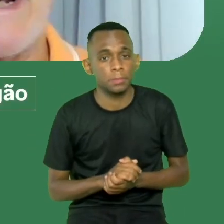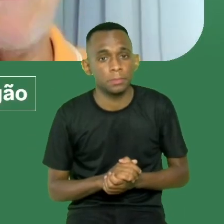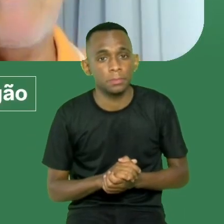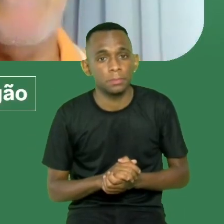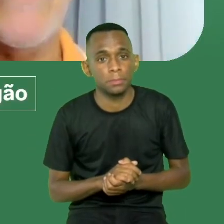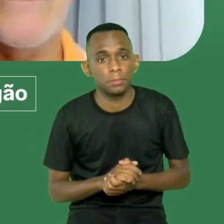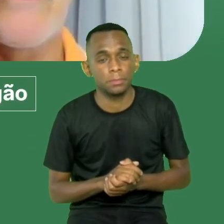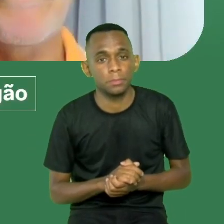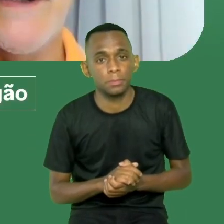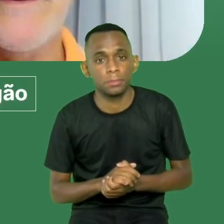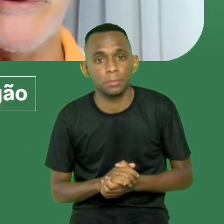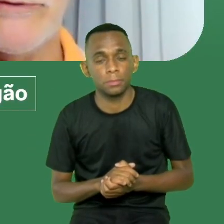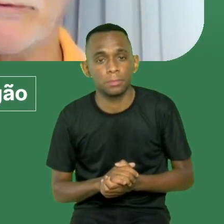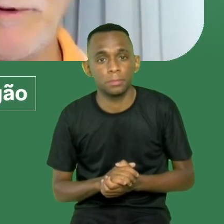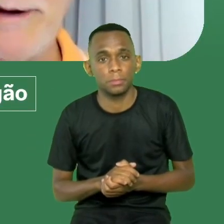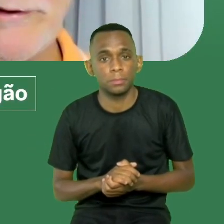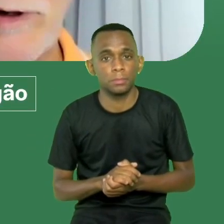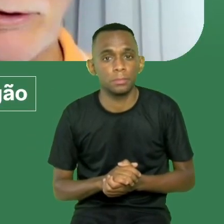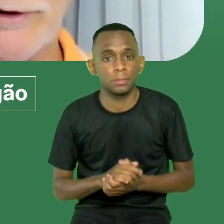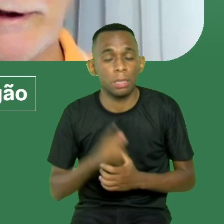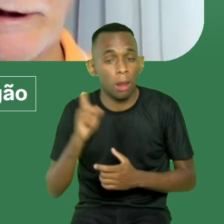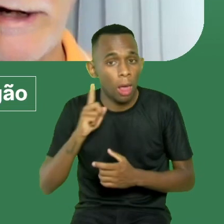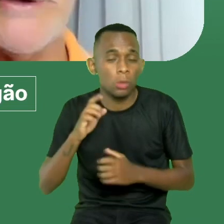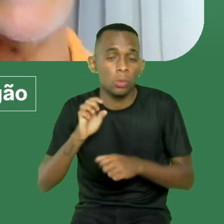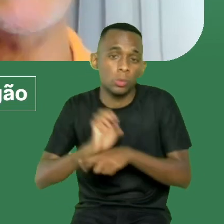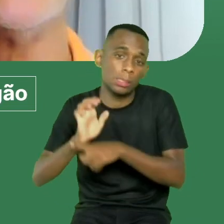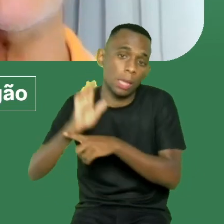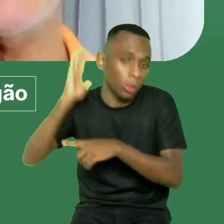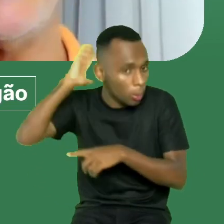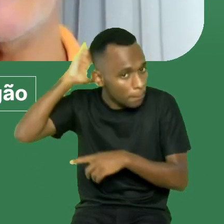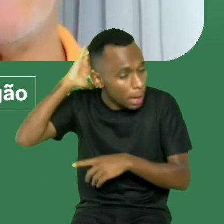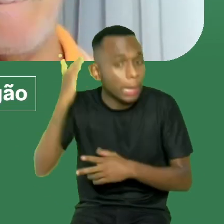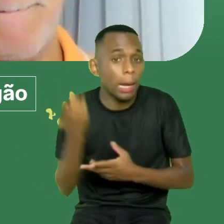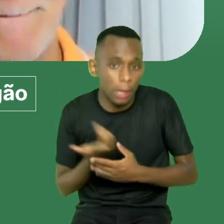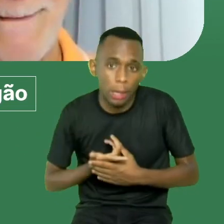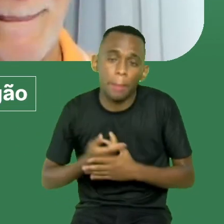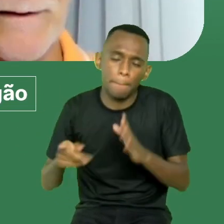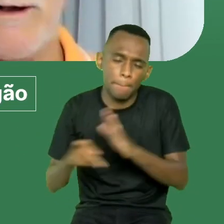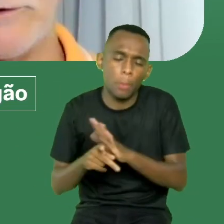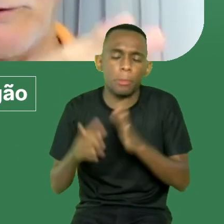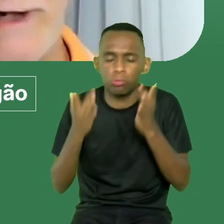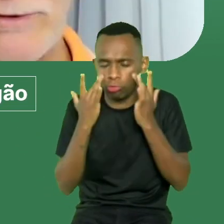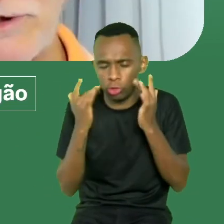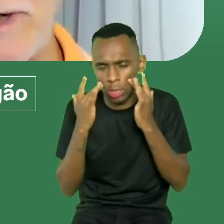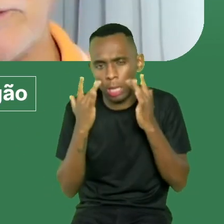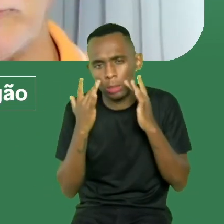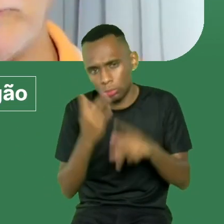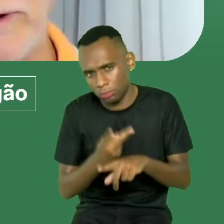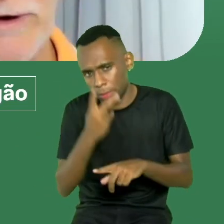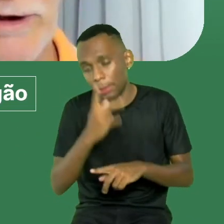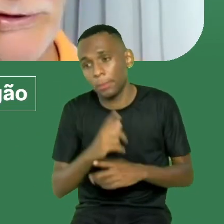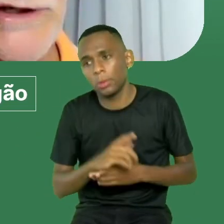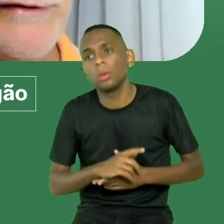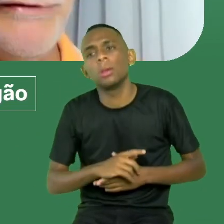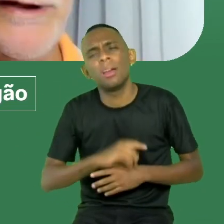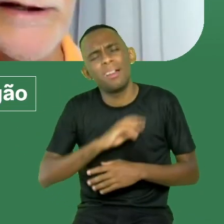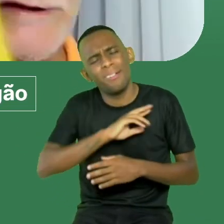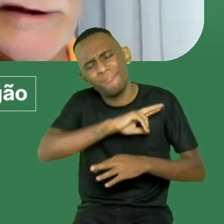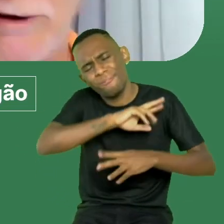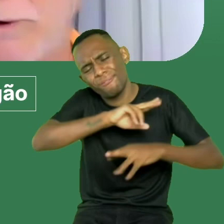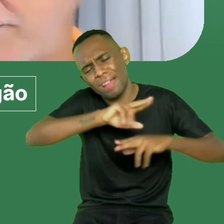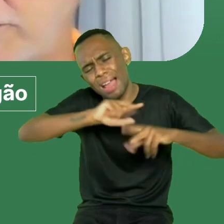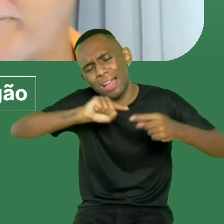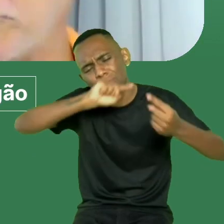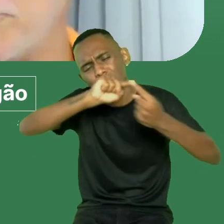no Pará, um prêmio anual que tem lá de dramaturgia. São vários gêneros, né? Eu escrevi